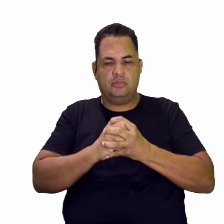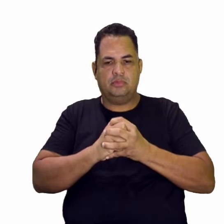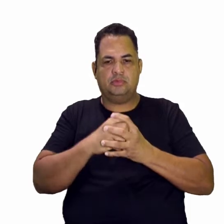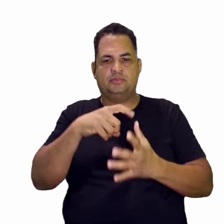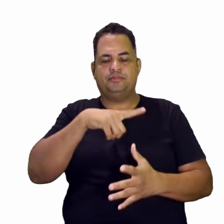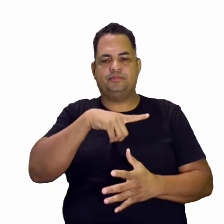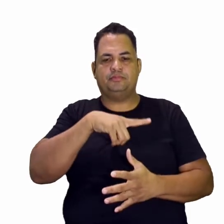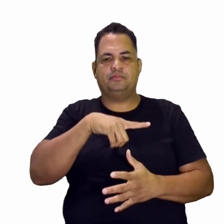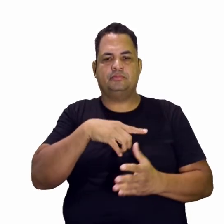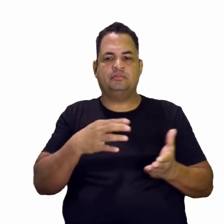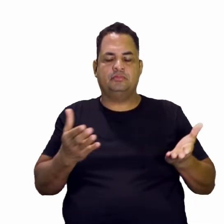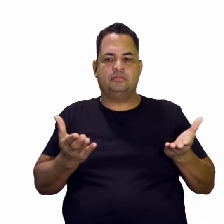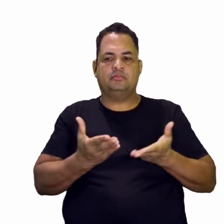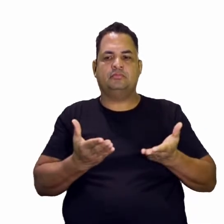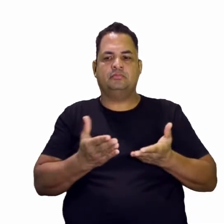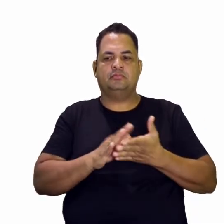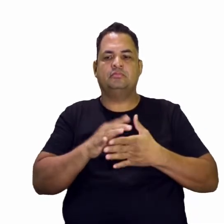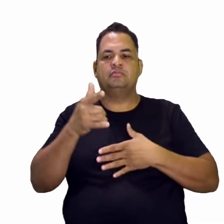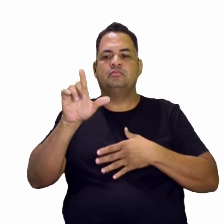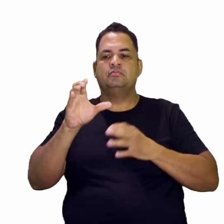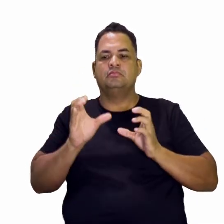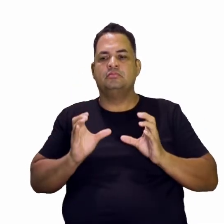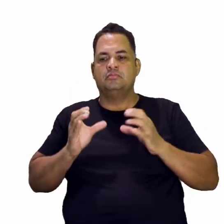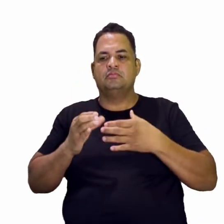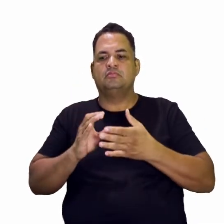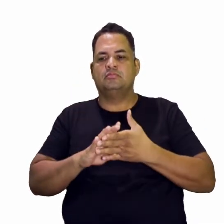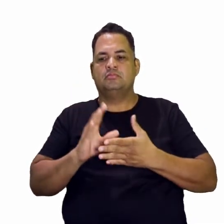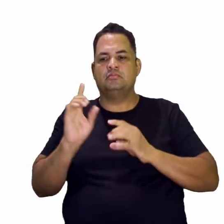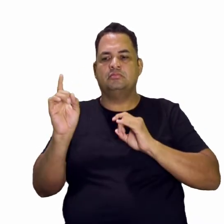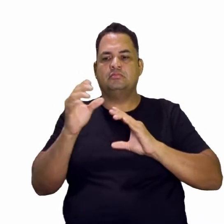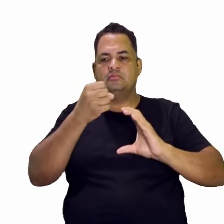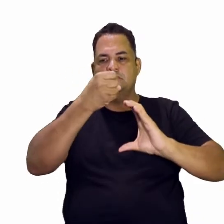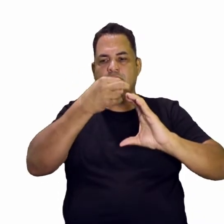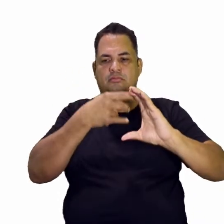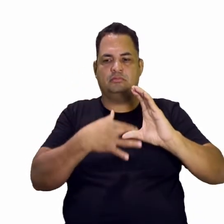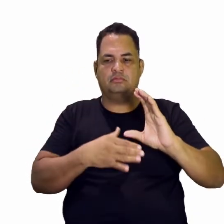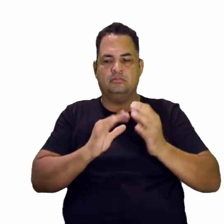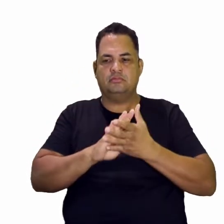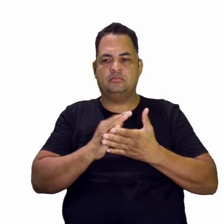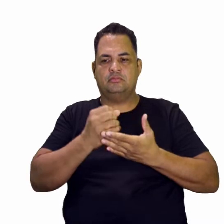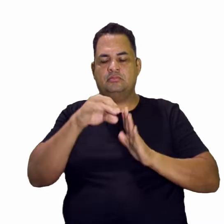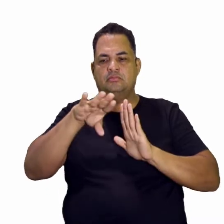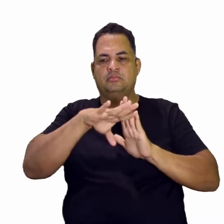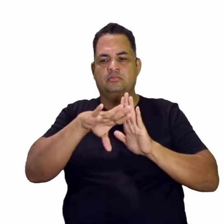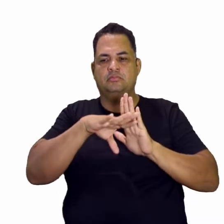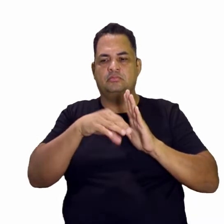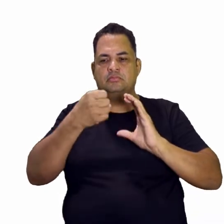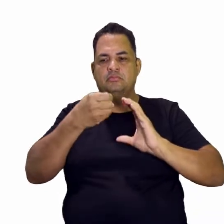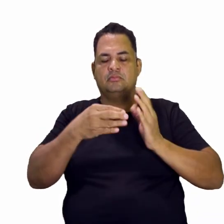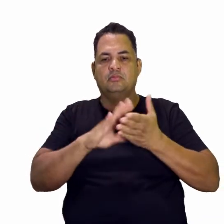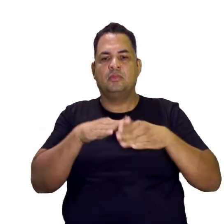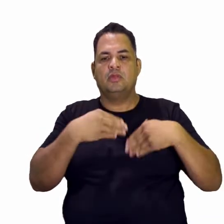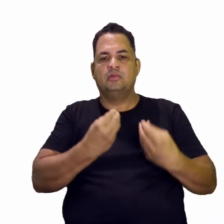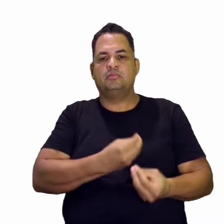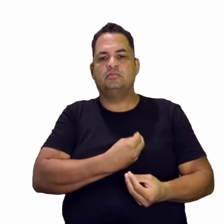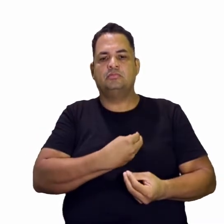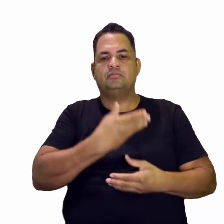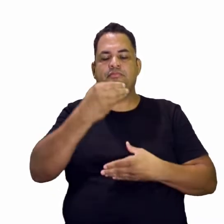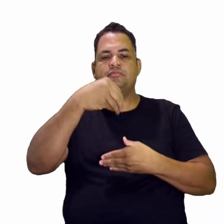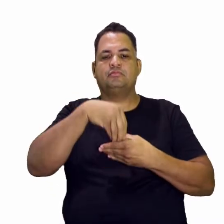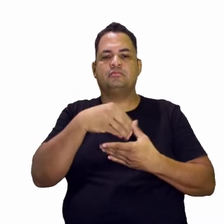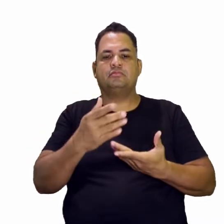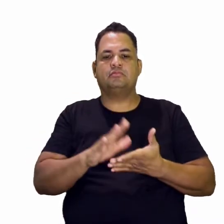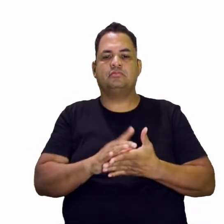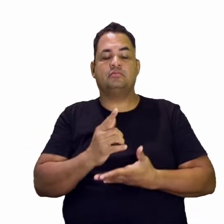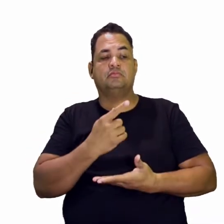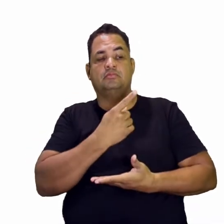reino, agora, como é um outro grupo, nós vamos ver características que vão definir quais são os seres vivos presentes nele. Lá,